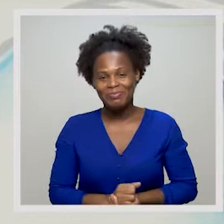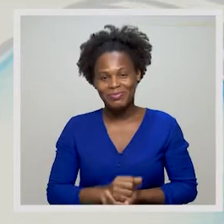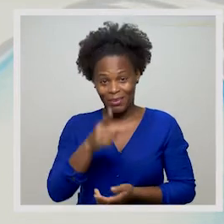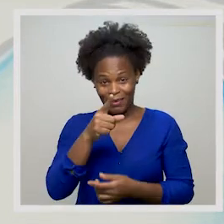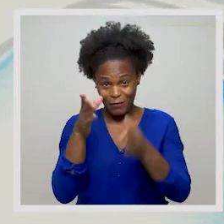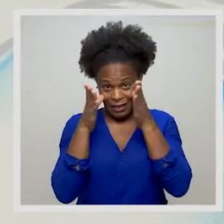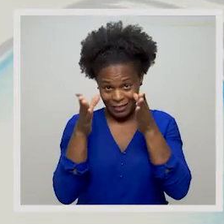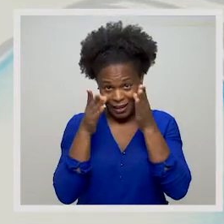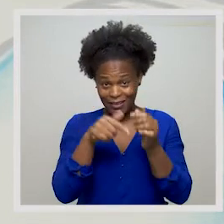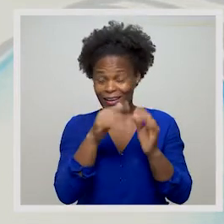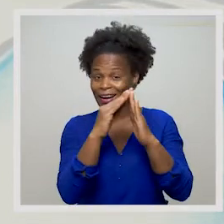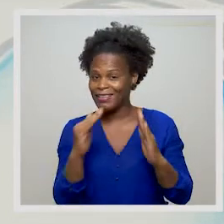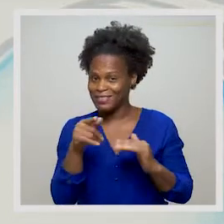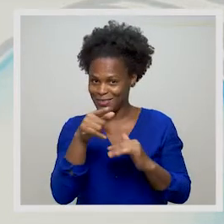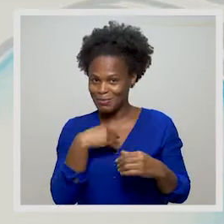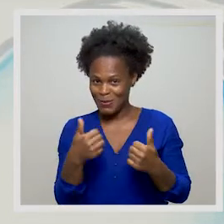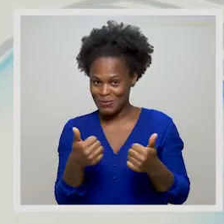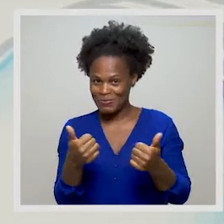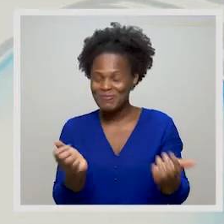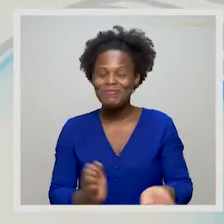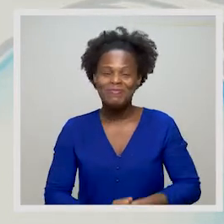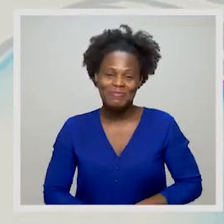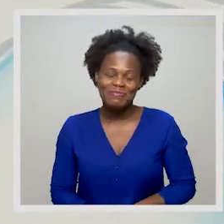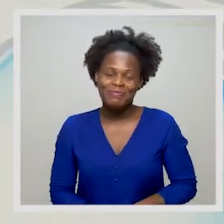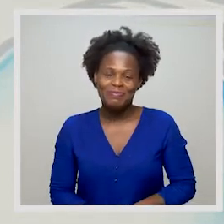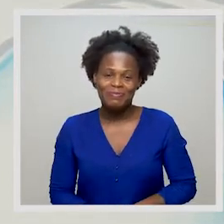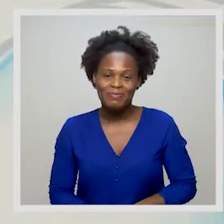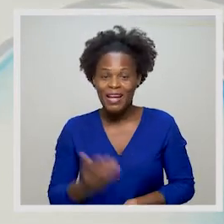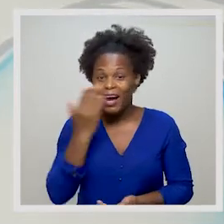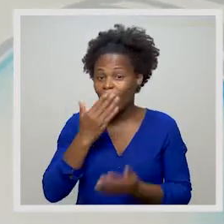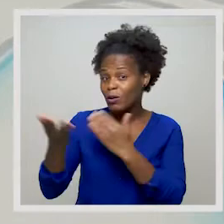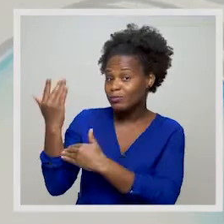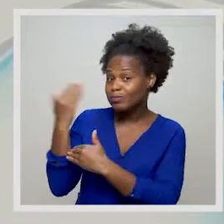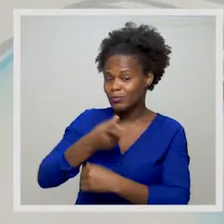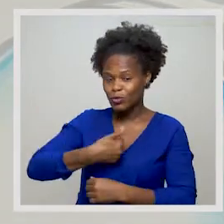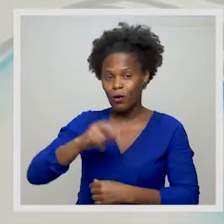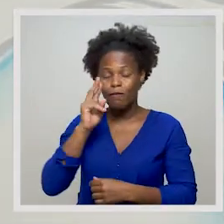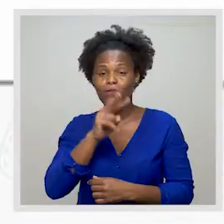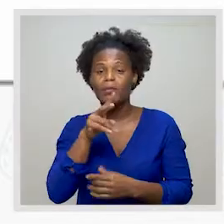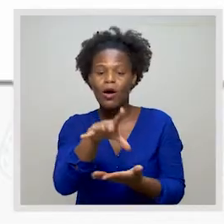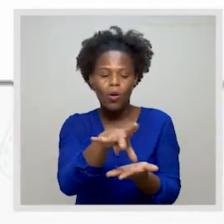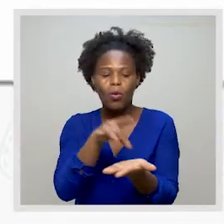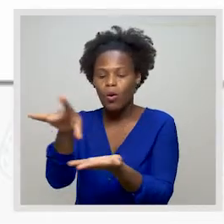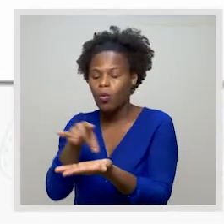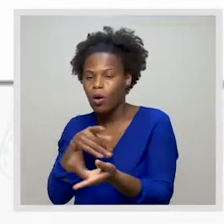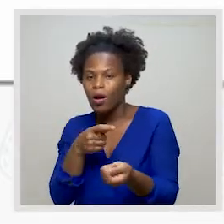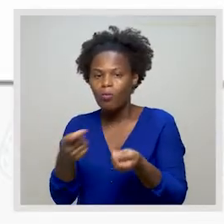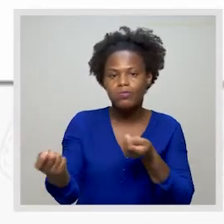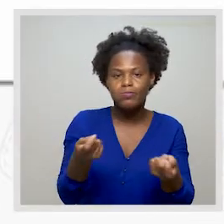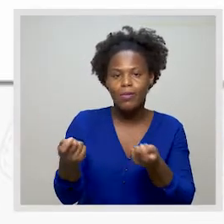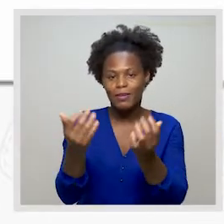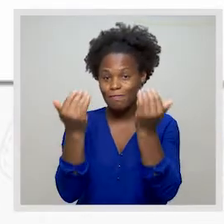aprendizagem. Fiquem atentos ali em casa, tá bom? Na aula anterior, nós vimos a recolha